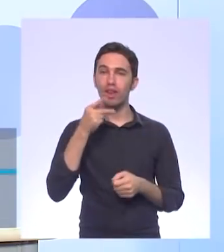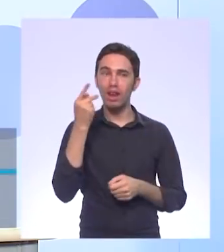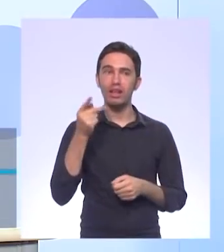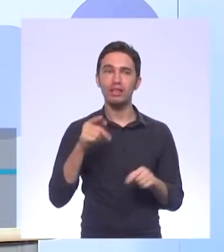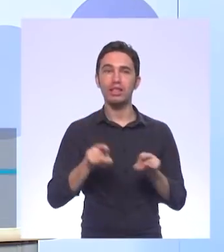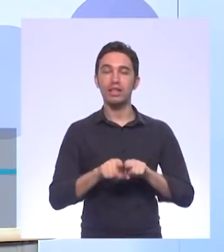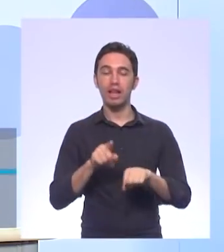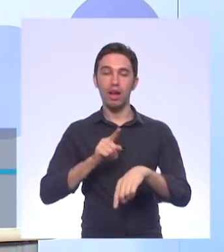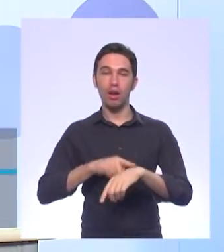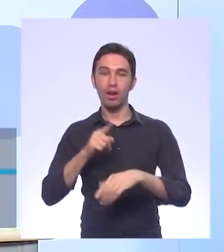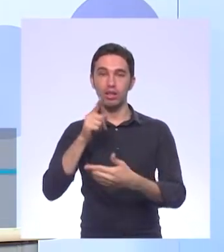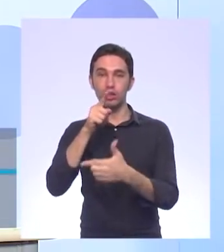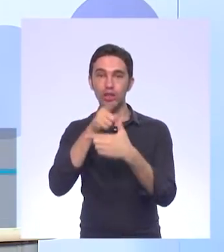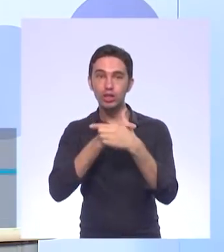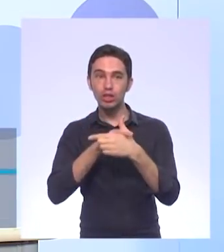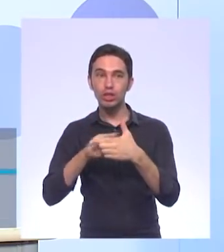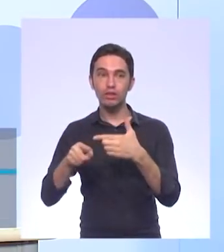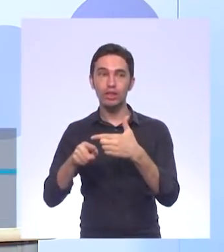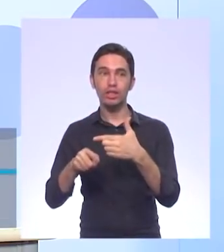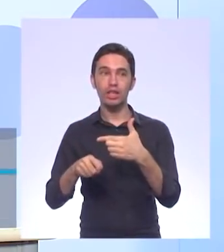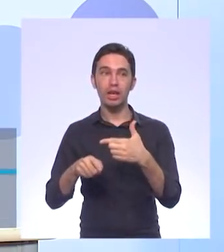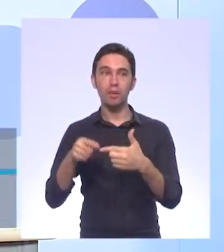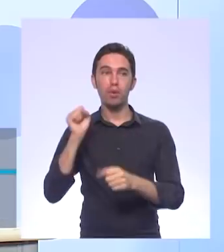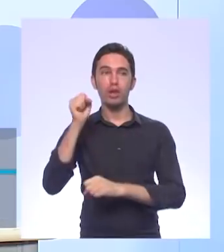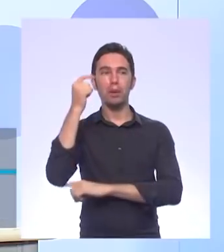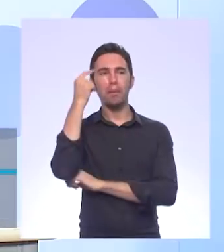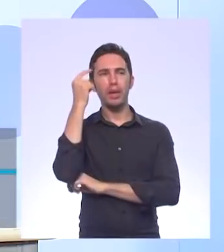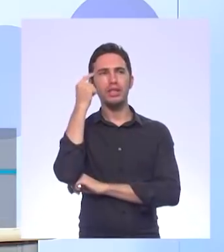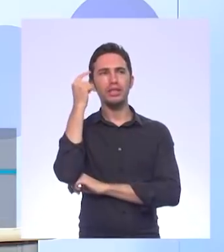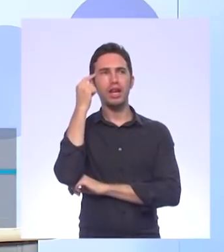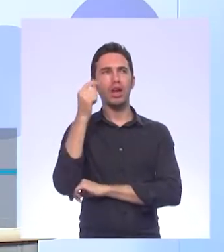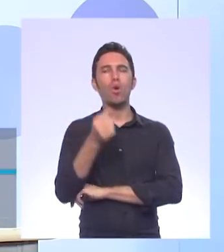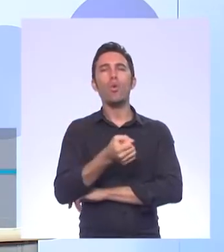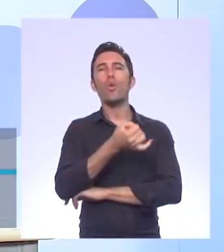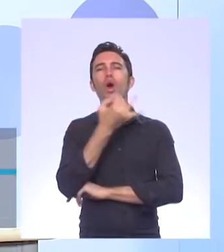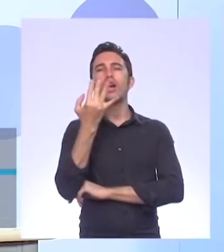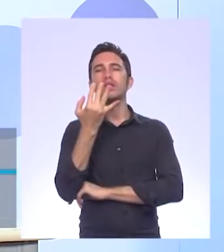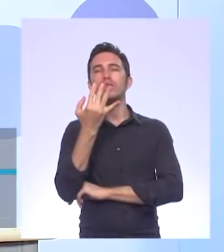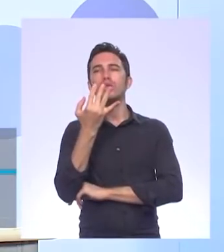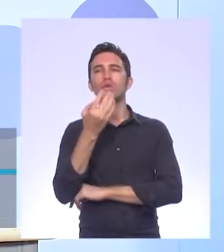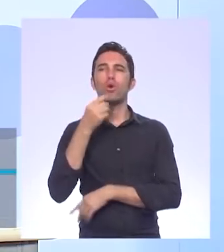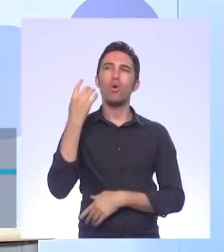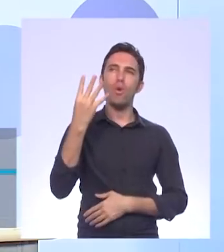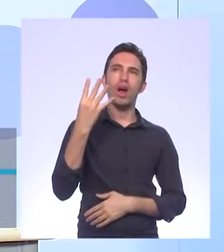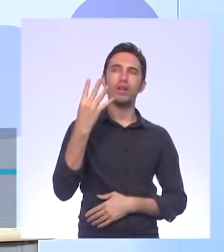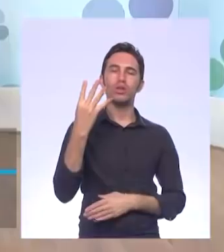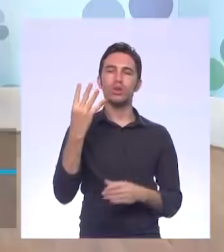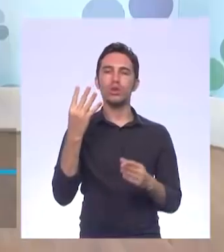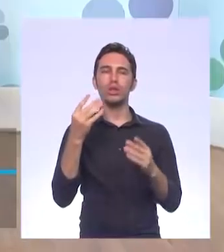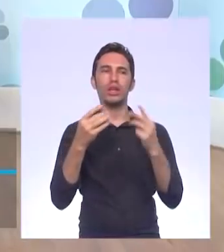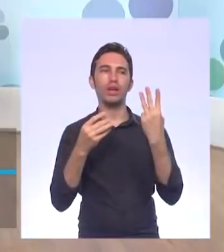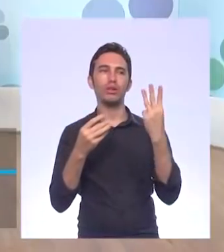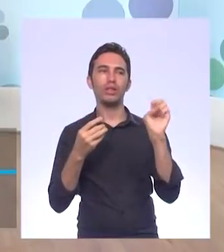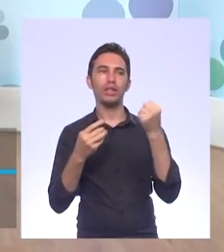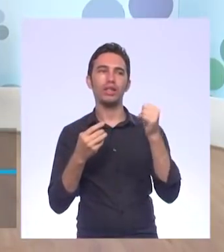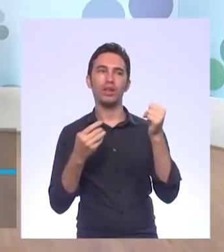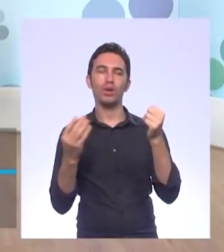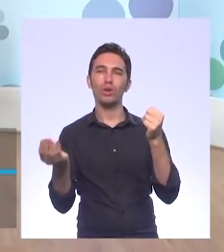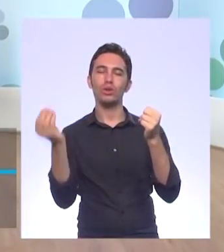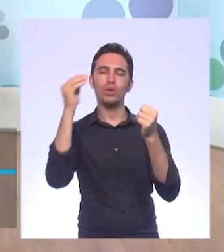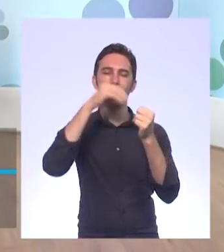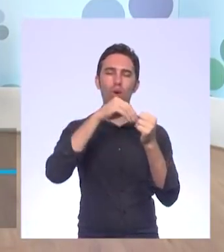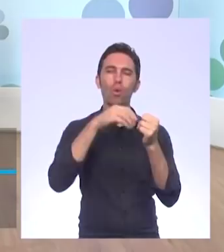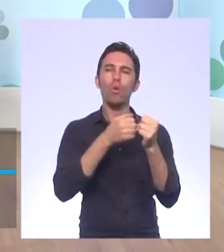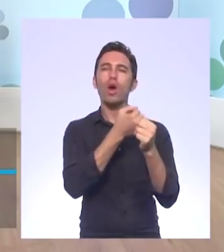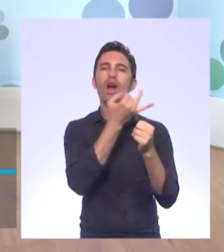dividir até para ficar mais claro né gente pode também pensar Quantas vezes o 4K abrindo o 38 É assim que eu vou a melhor